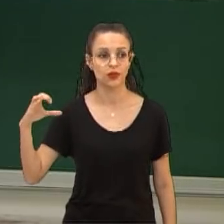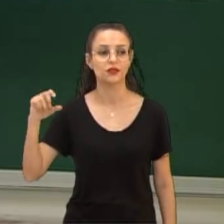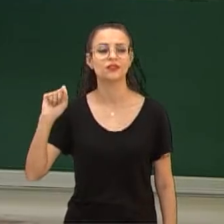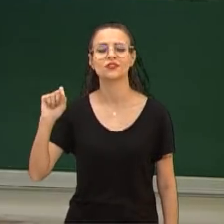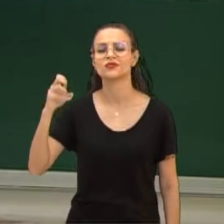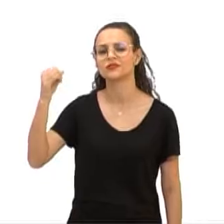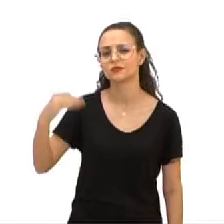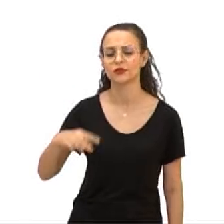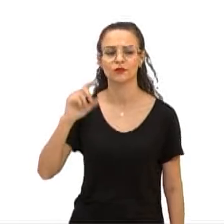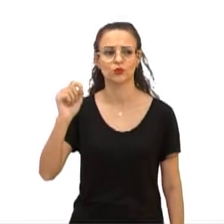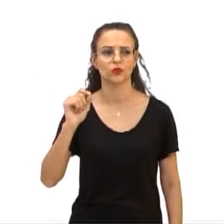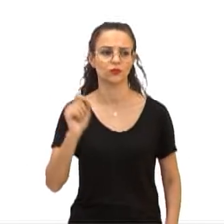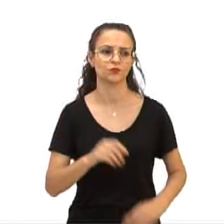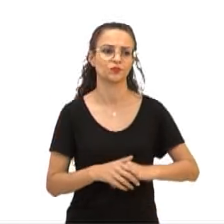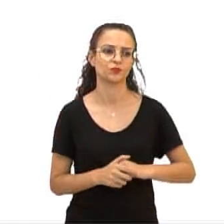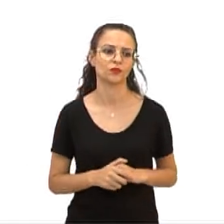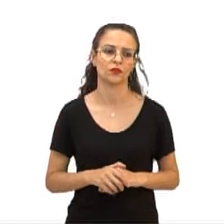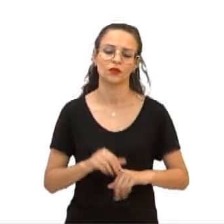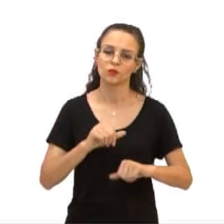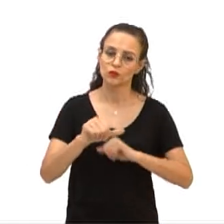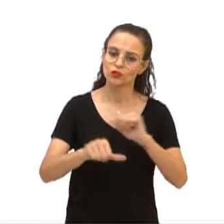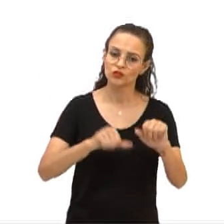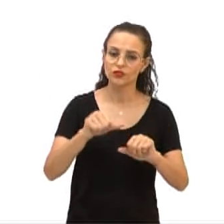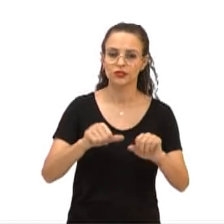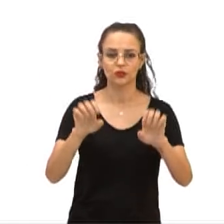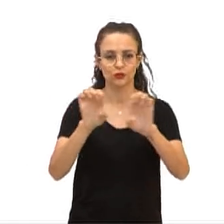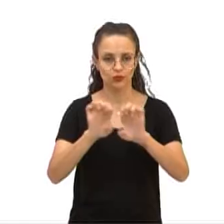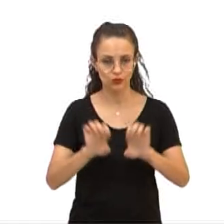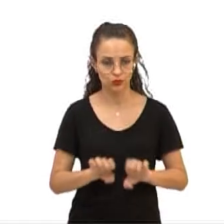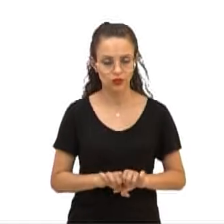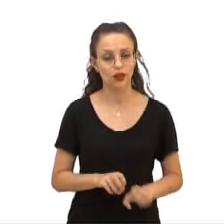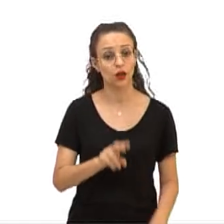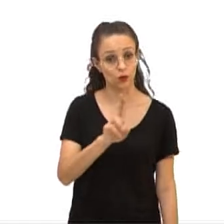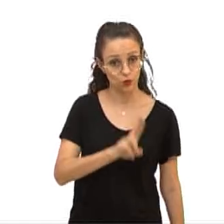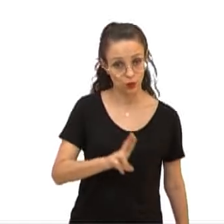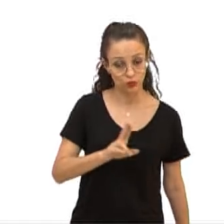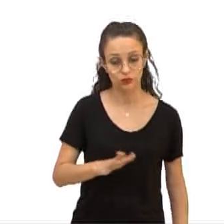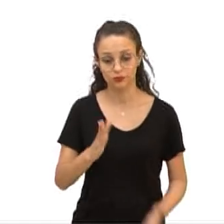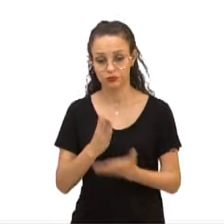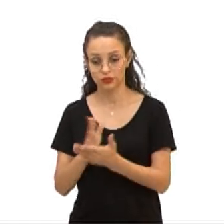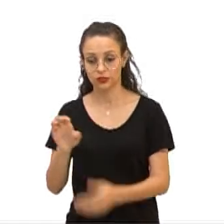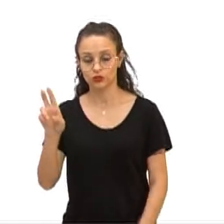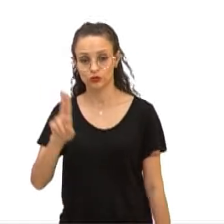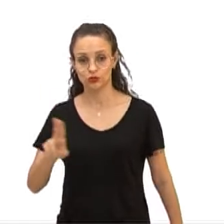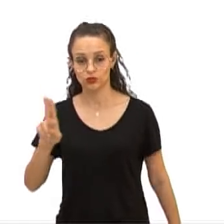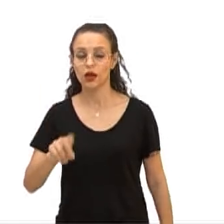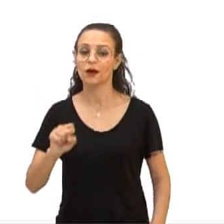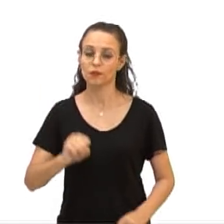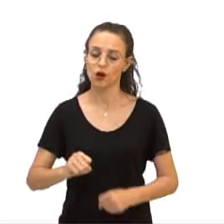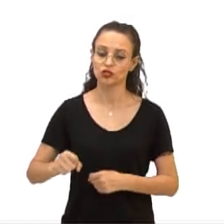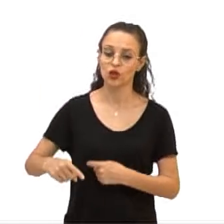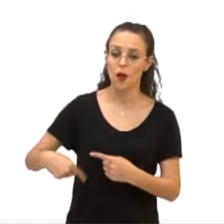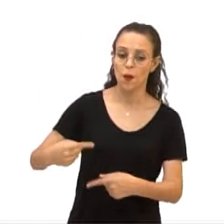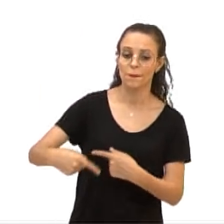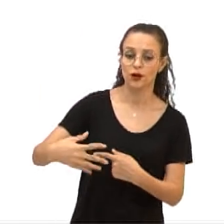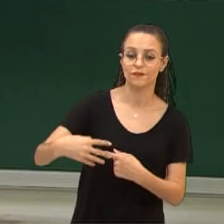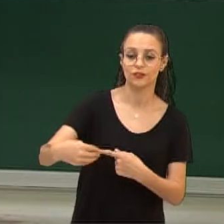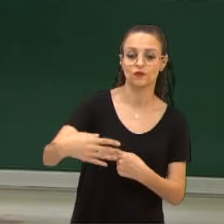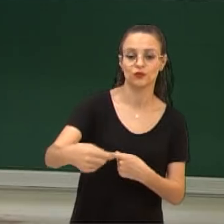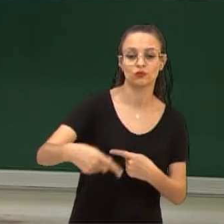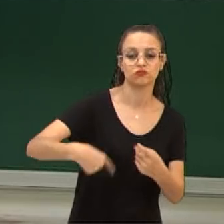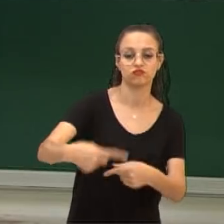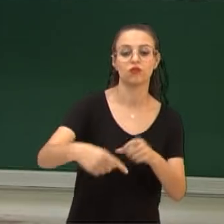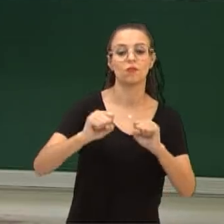dizia o seguinte, que as modificações estruturais pelo uso e desuso poderiam ser transmitidas para as próximas gerações. Então ele acreditava